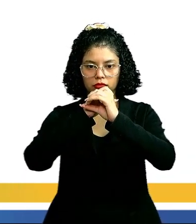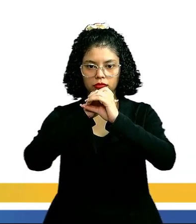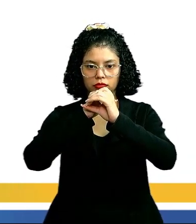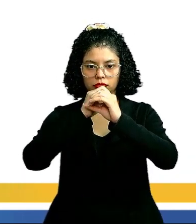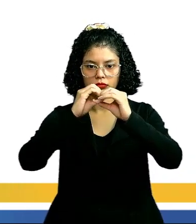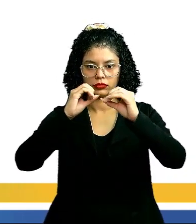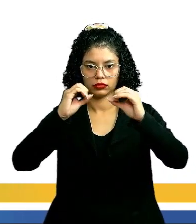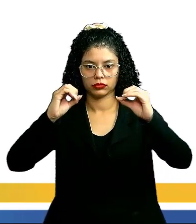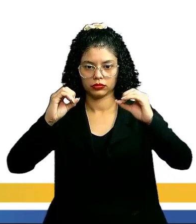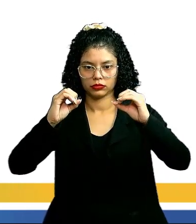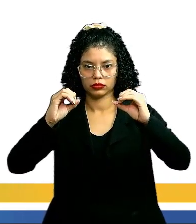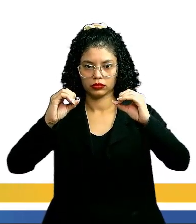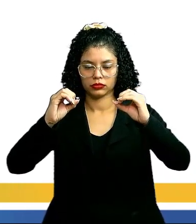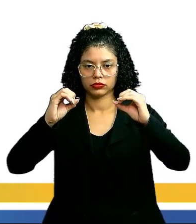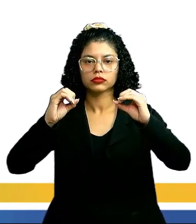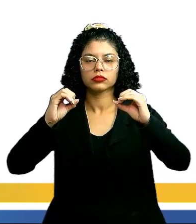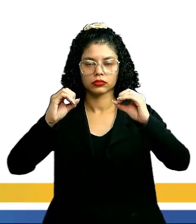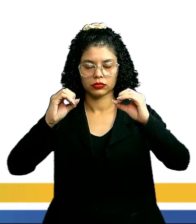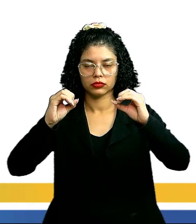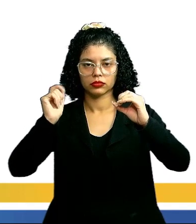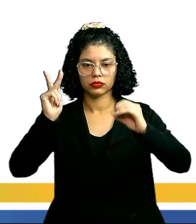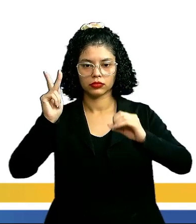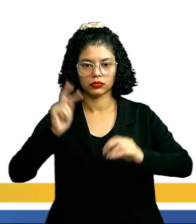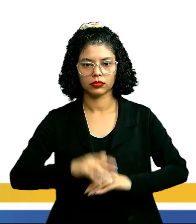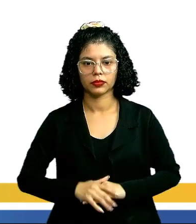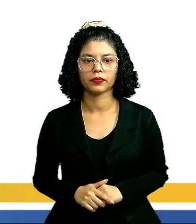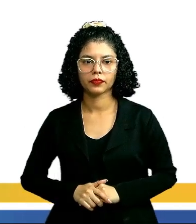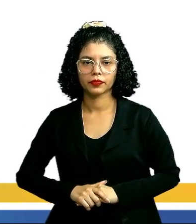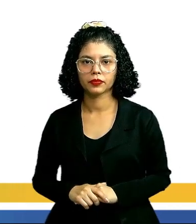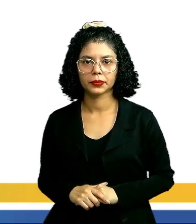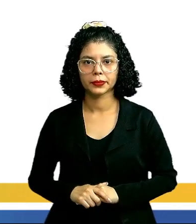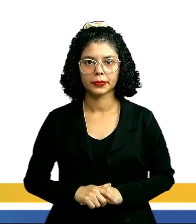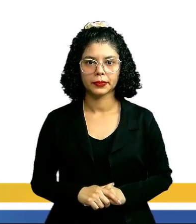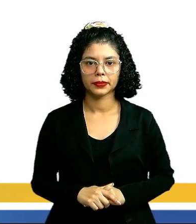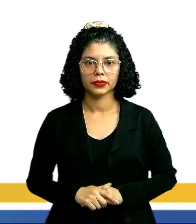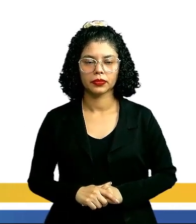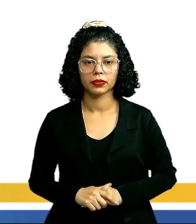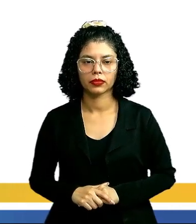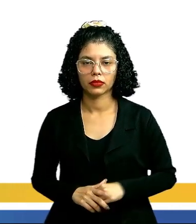saco amniótico diferentes. Ok? Vamos adiante.